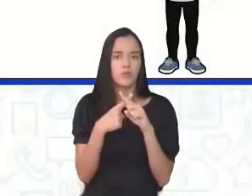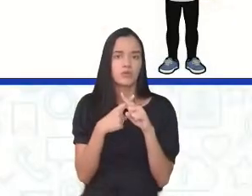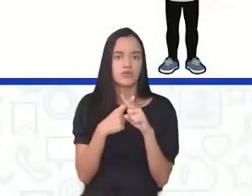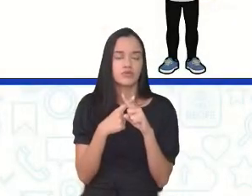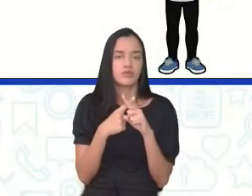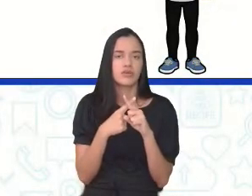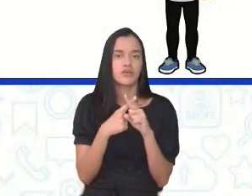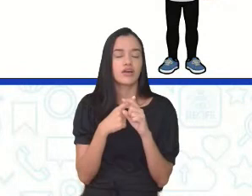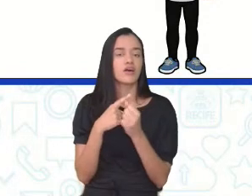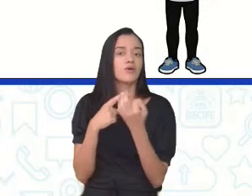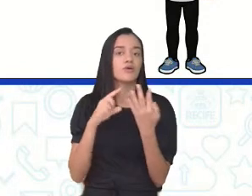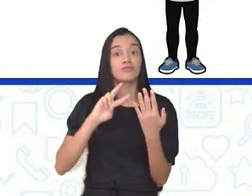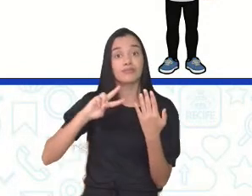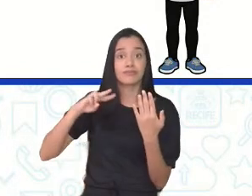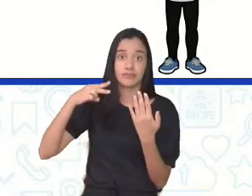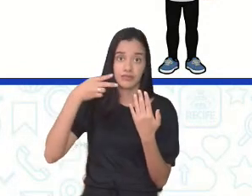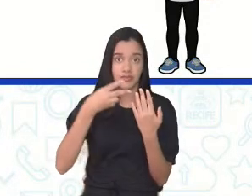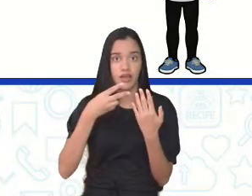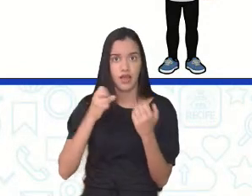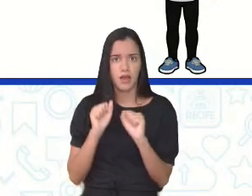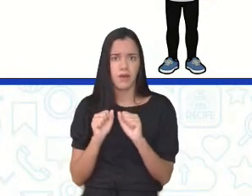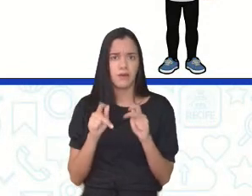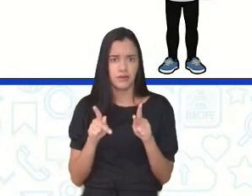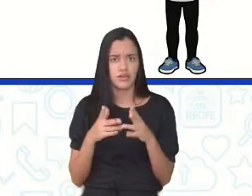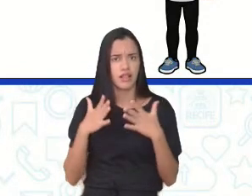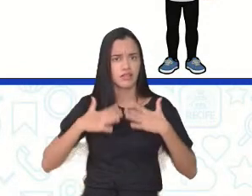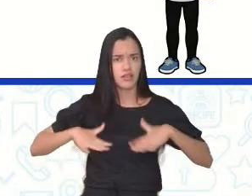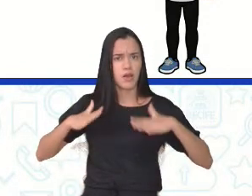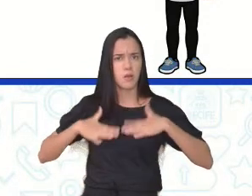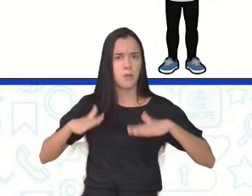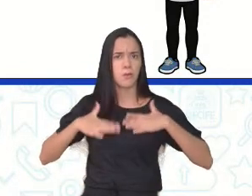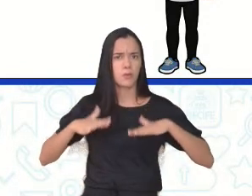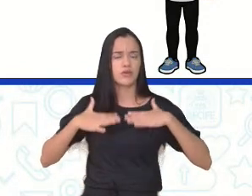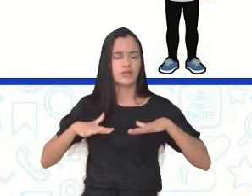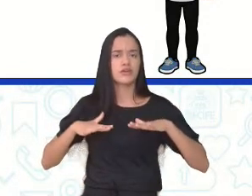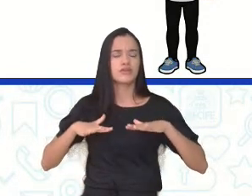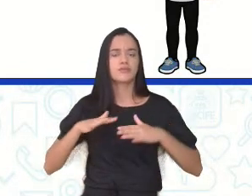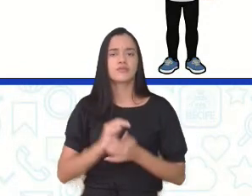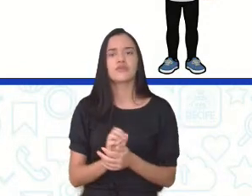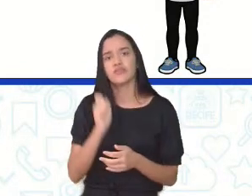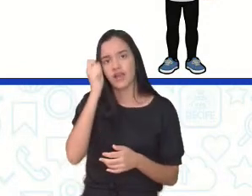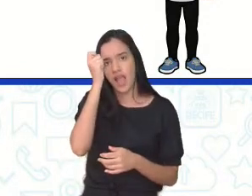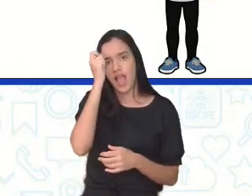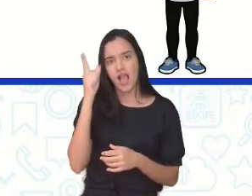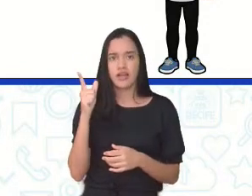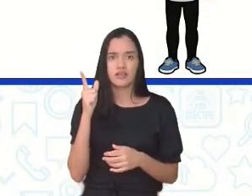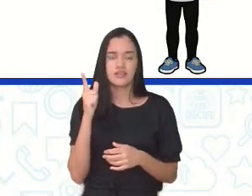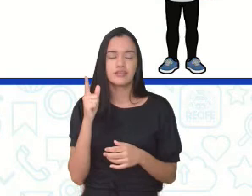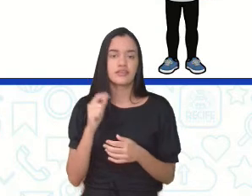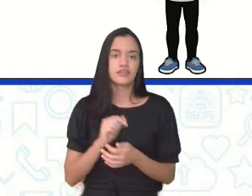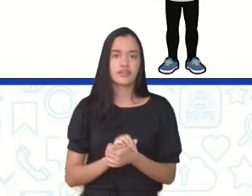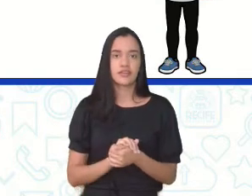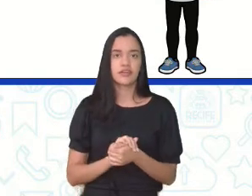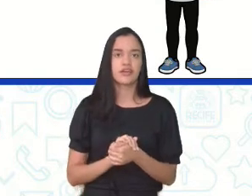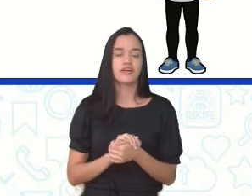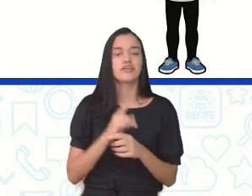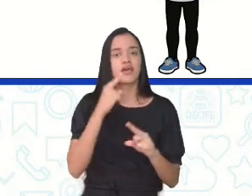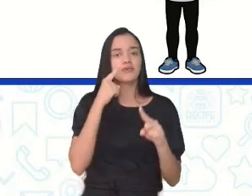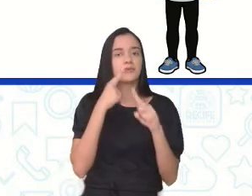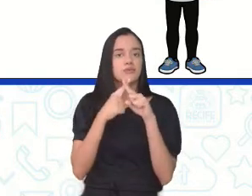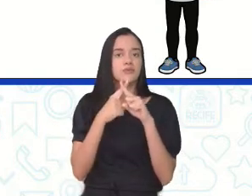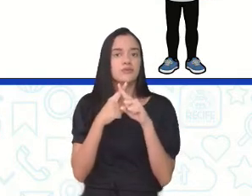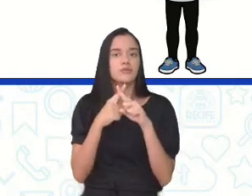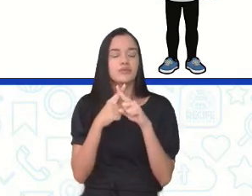os expoentes. Belezinha? Tranquilo aí, de boa? Essa foi a ideia aí das